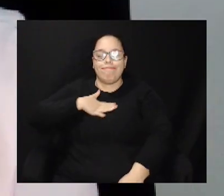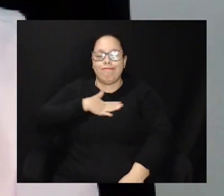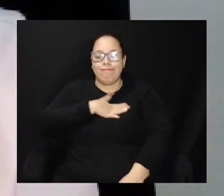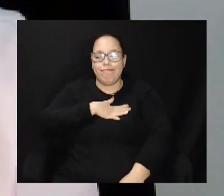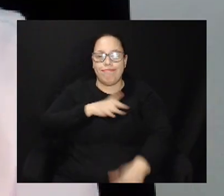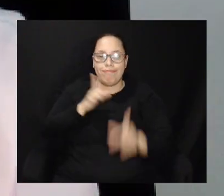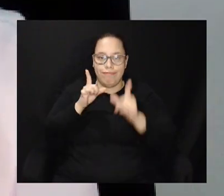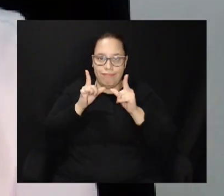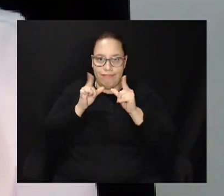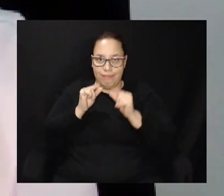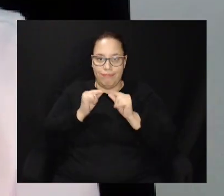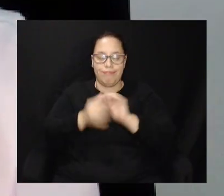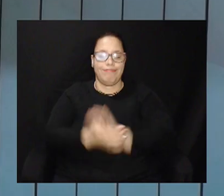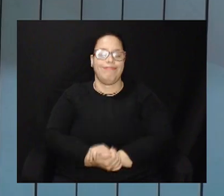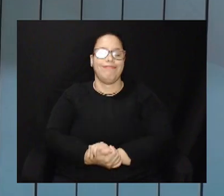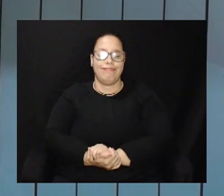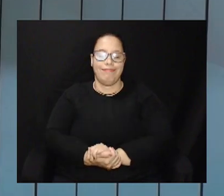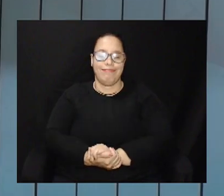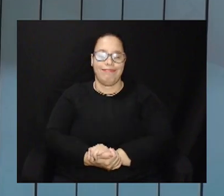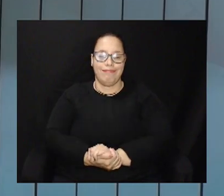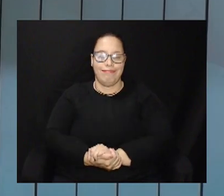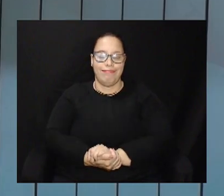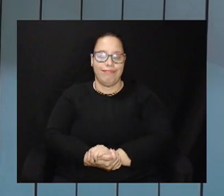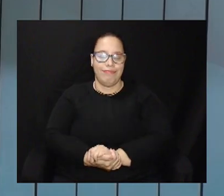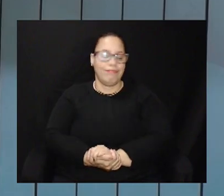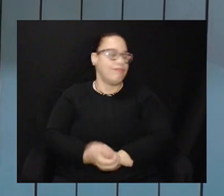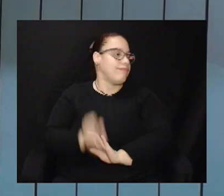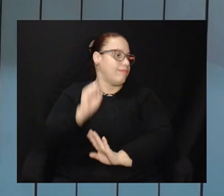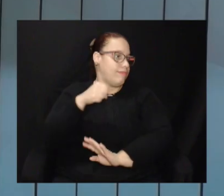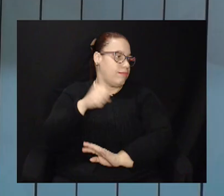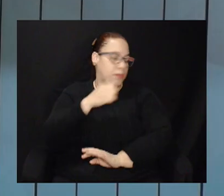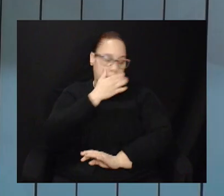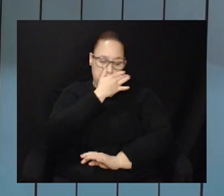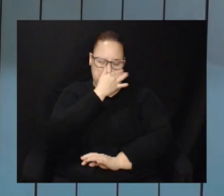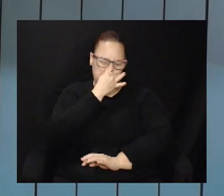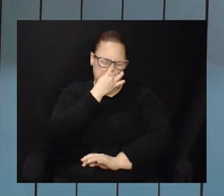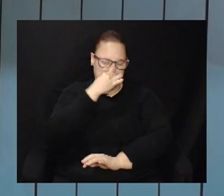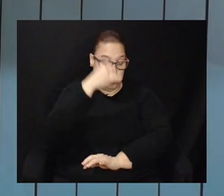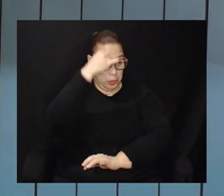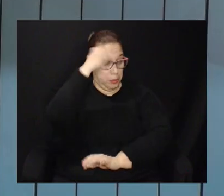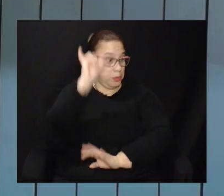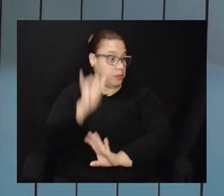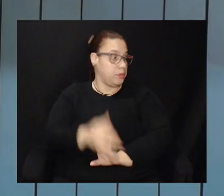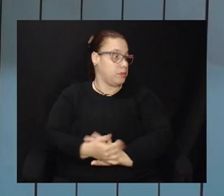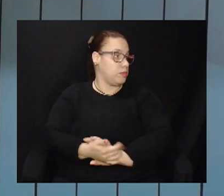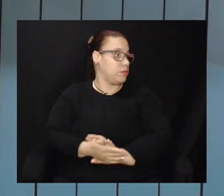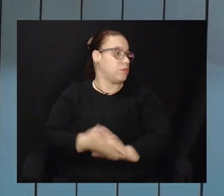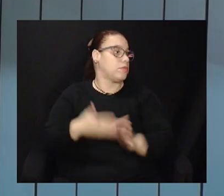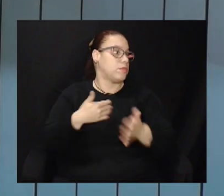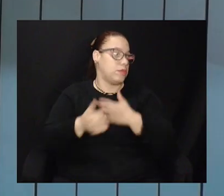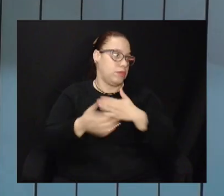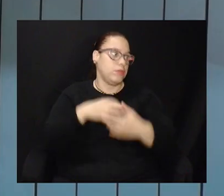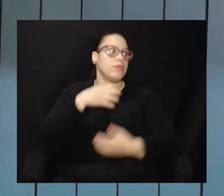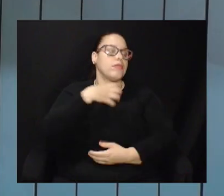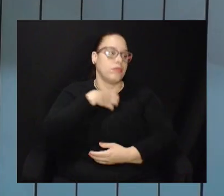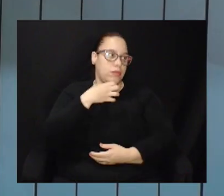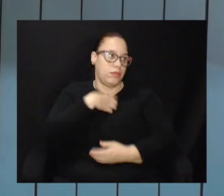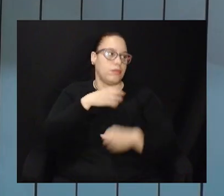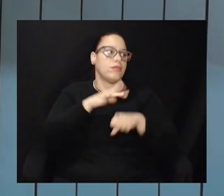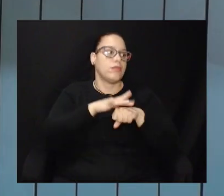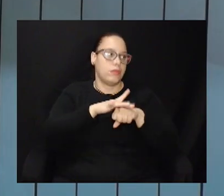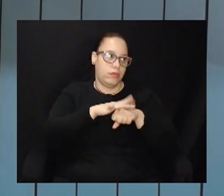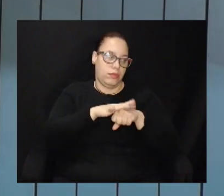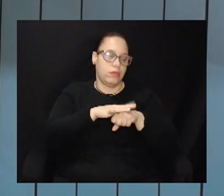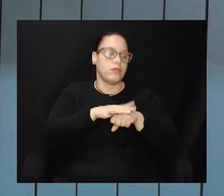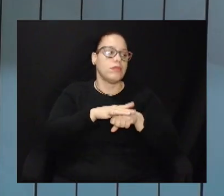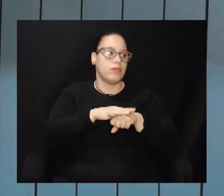quantidades. E isso também acaba evitando, né, quaisquer sintomas, doenças causadas aí